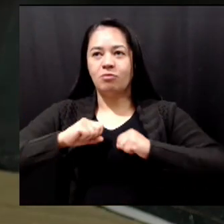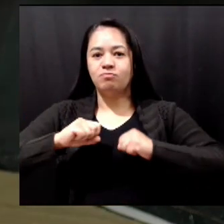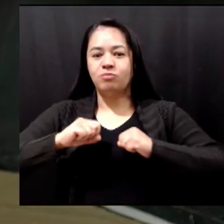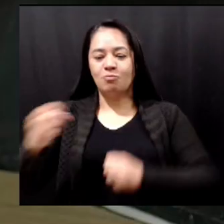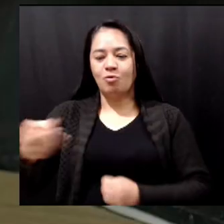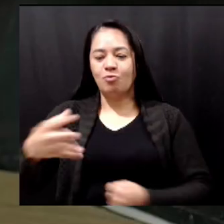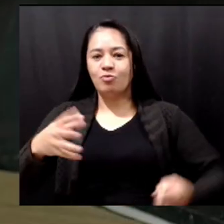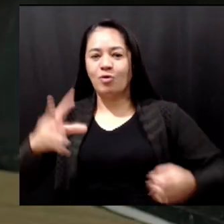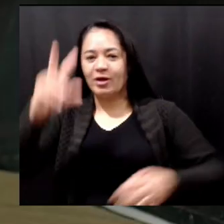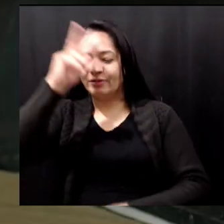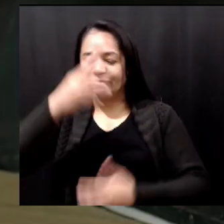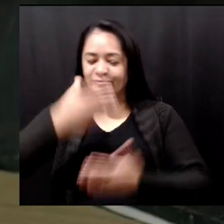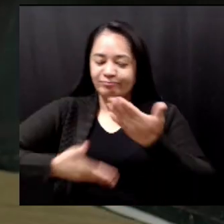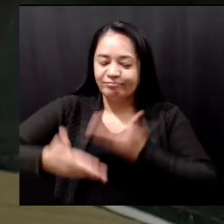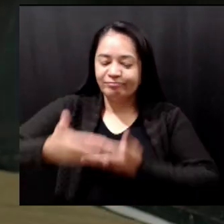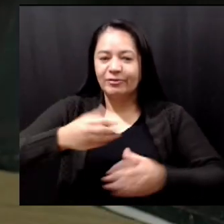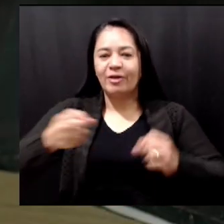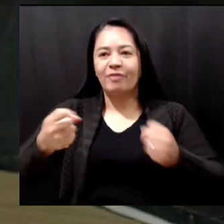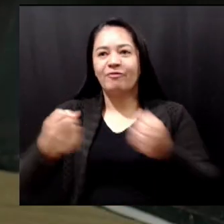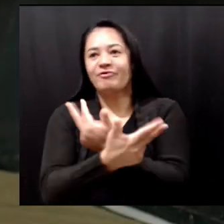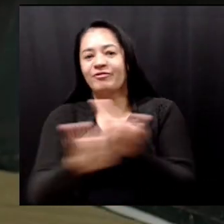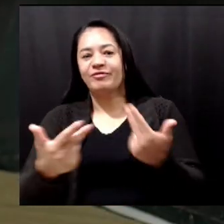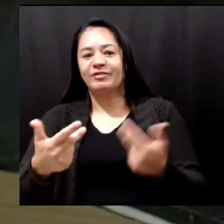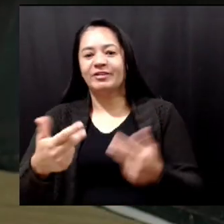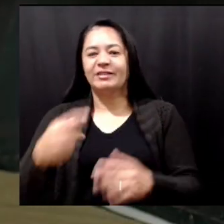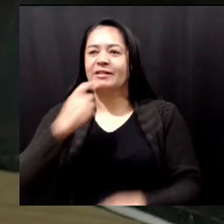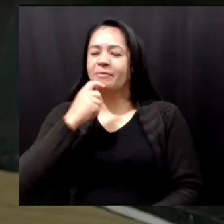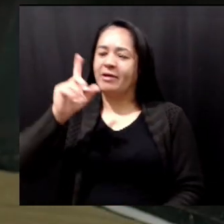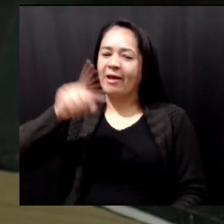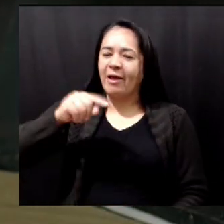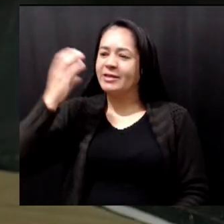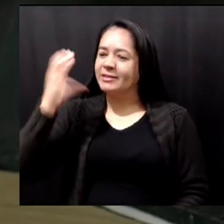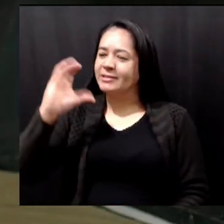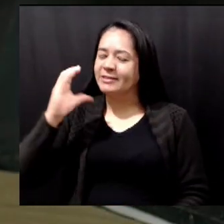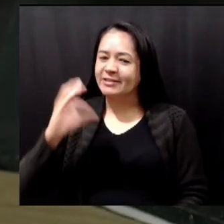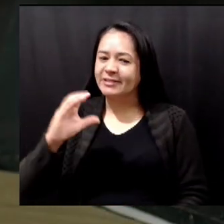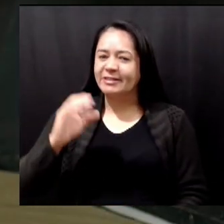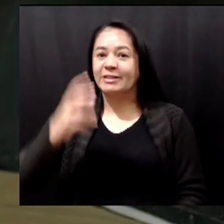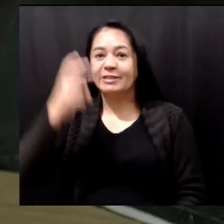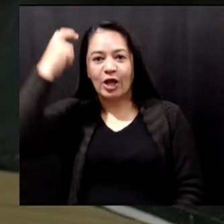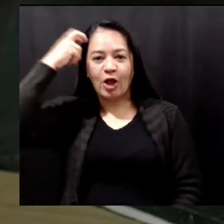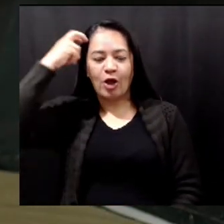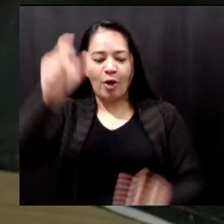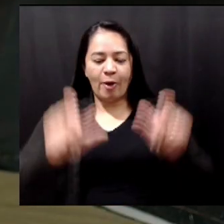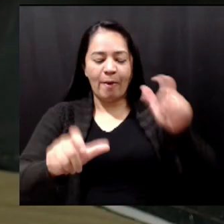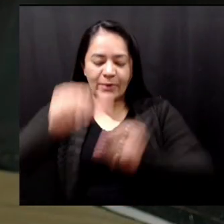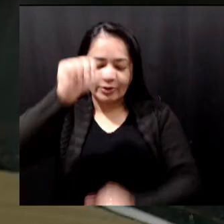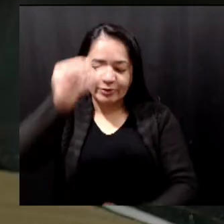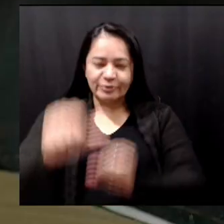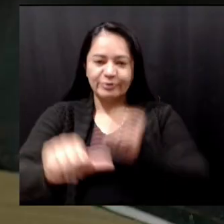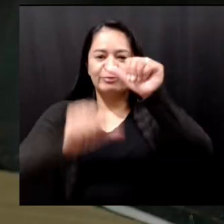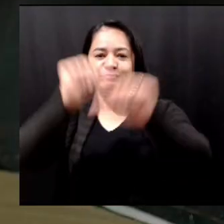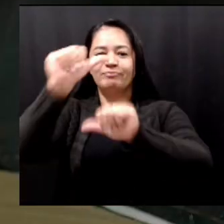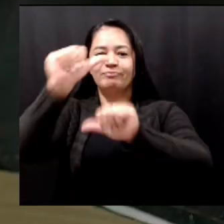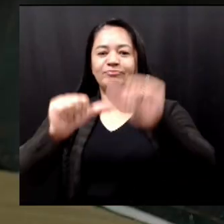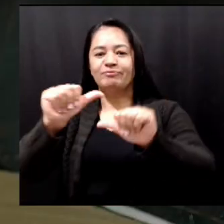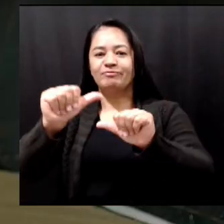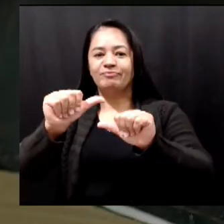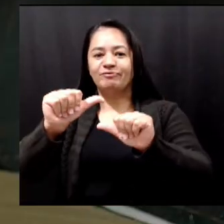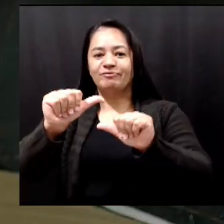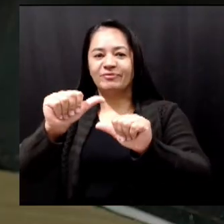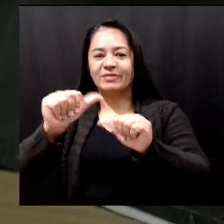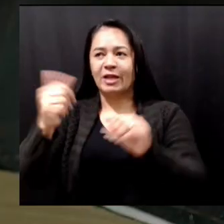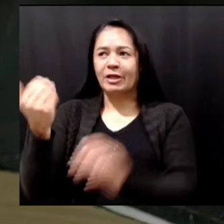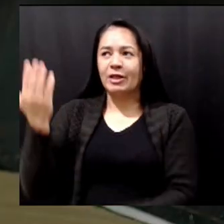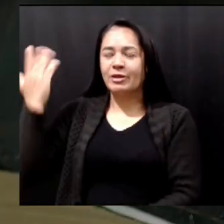diversidade. Campinas é ciência, é cultura, é gente que transforma, né? Dos trilhos do passado à